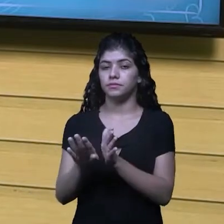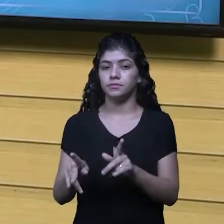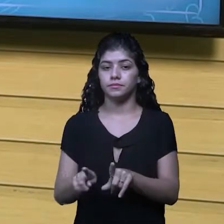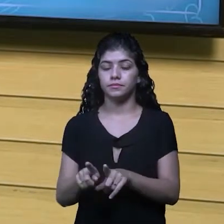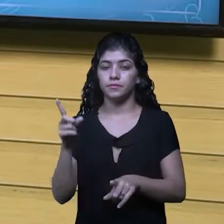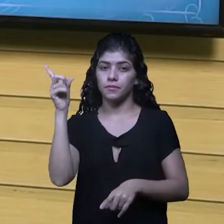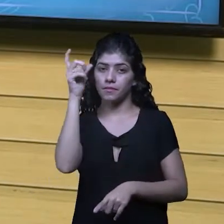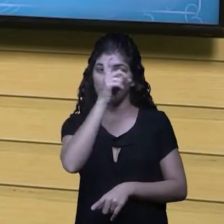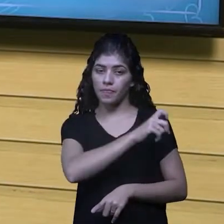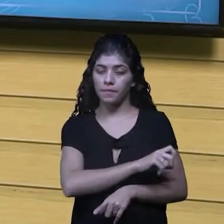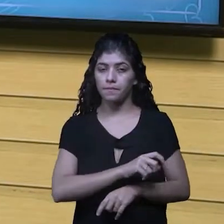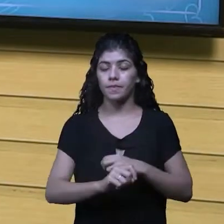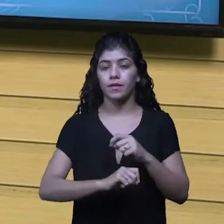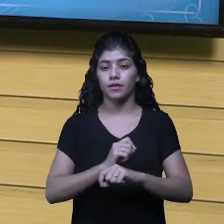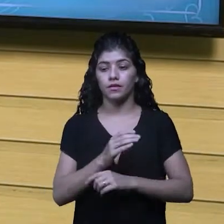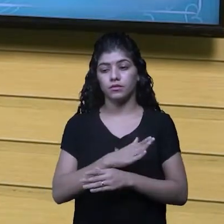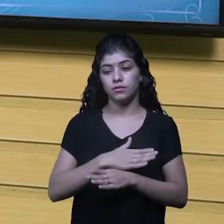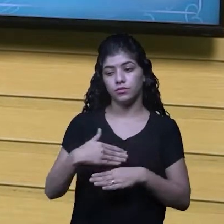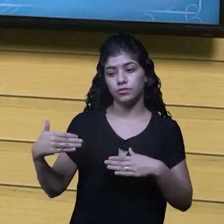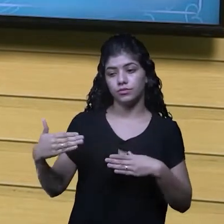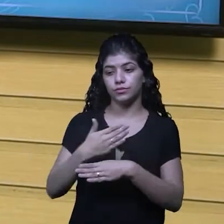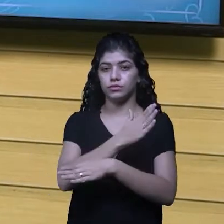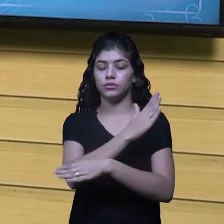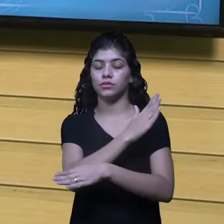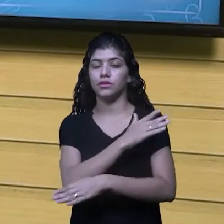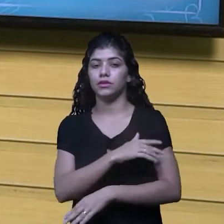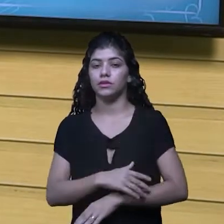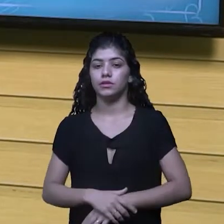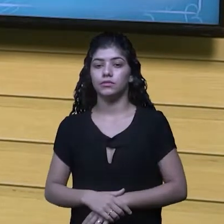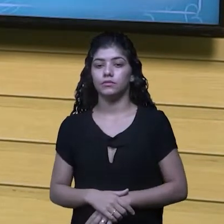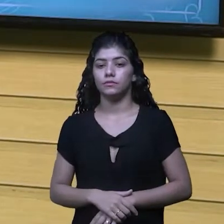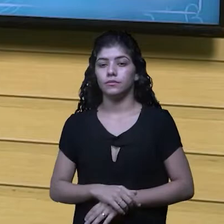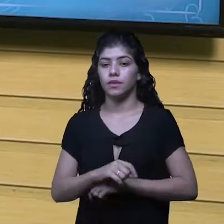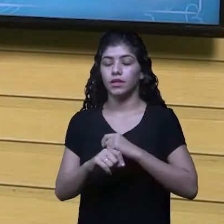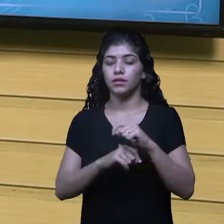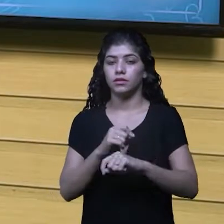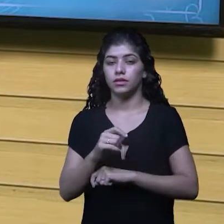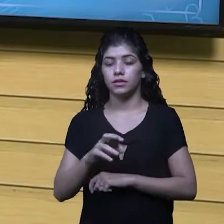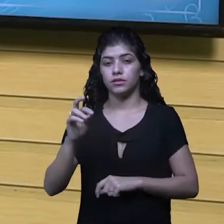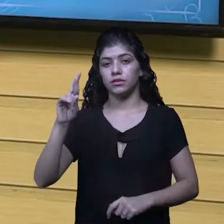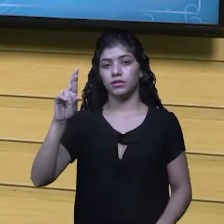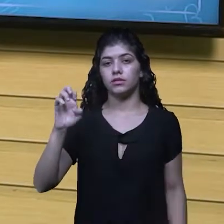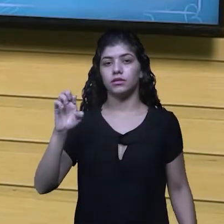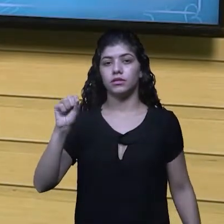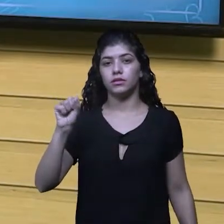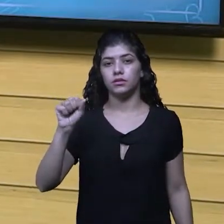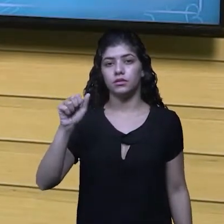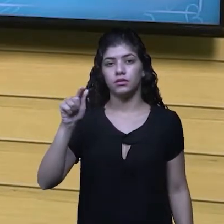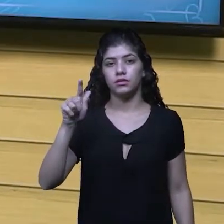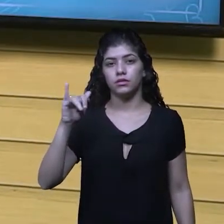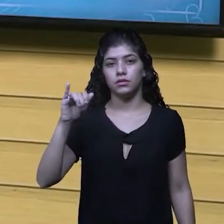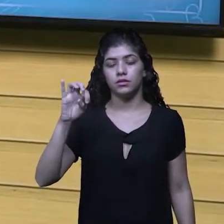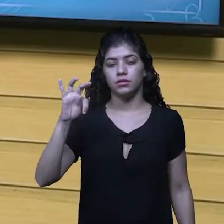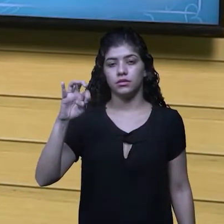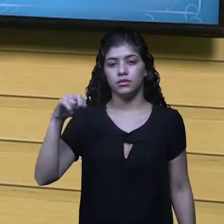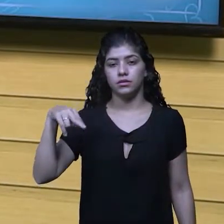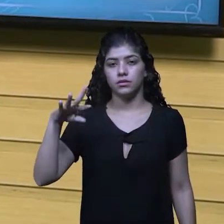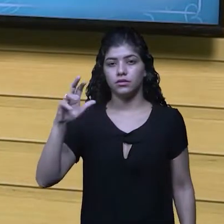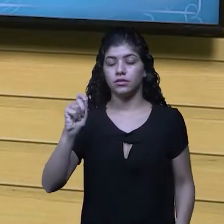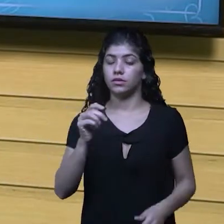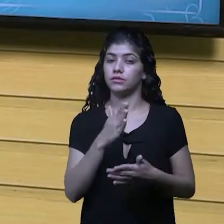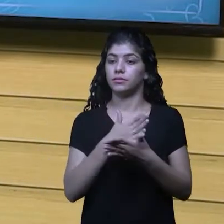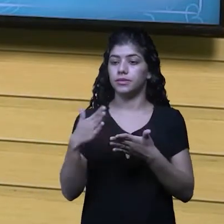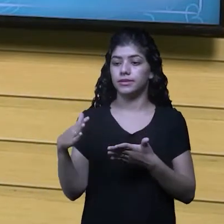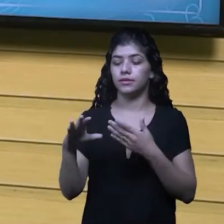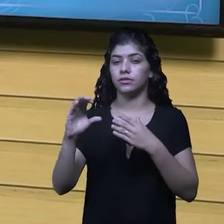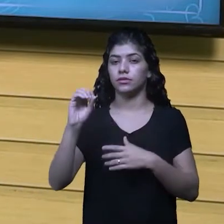essa dificuldade a essa passagem, tá, é a resistência, e aquilo que vai passar é o que a gente